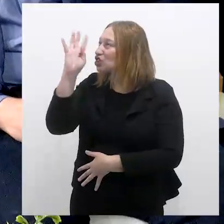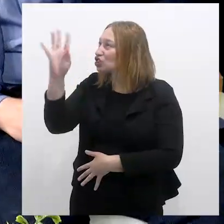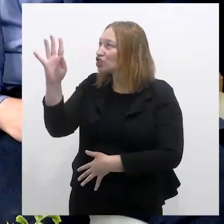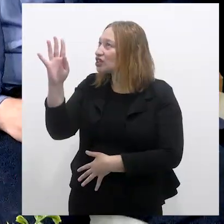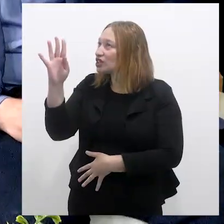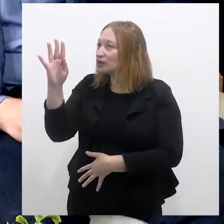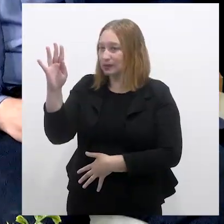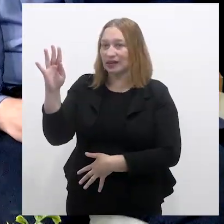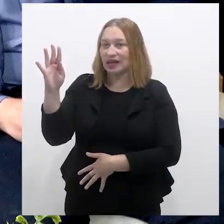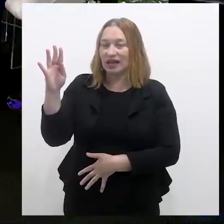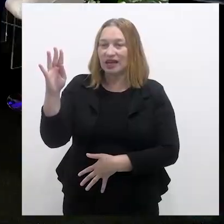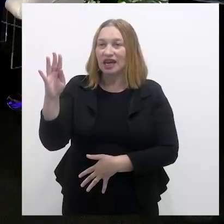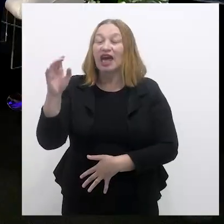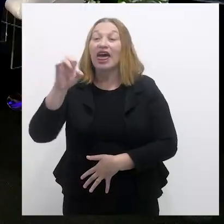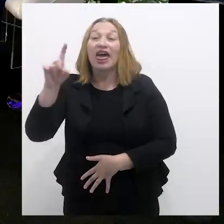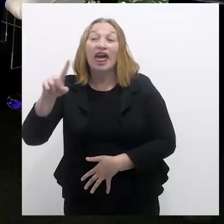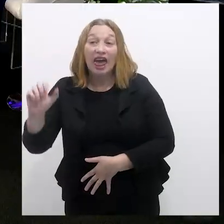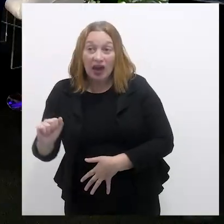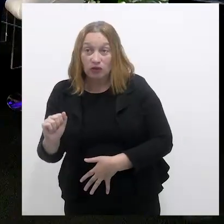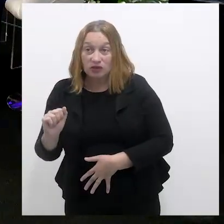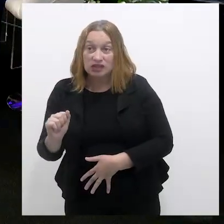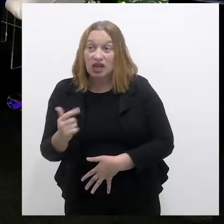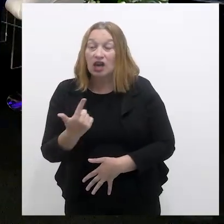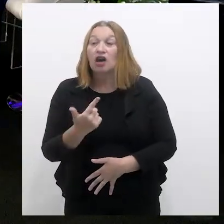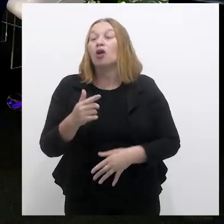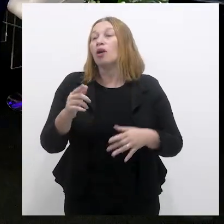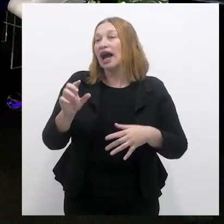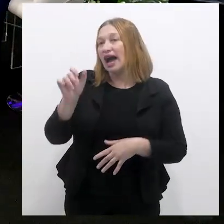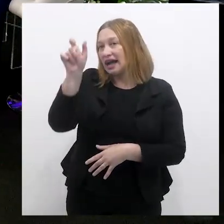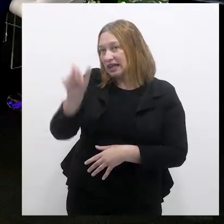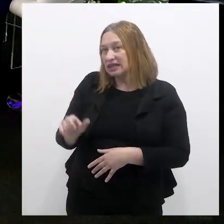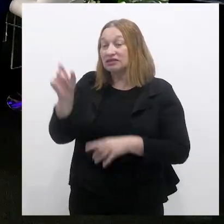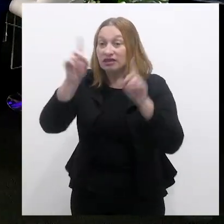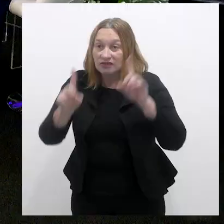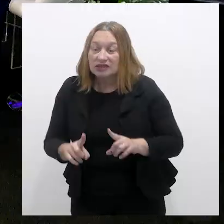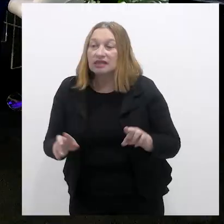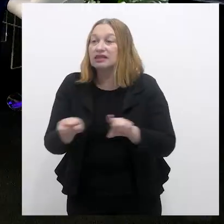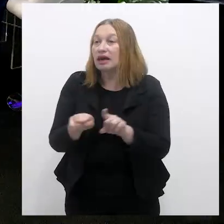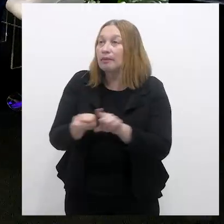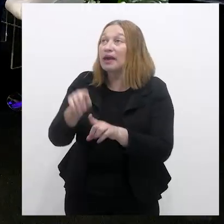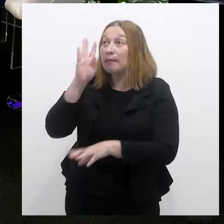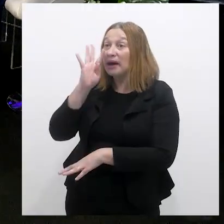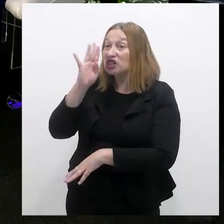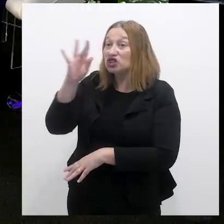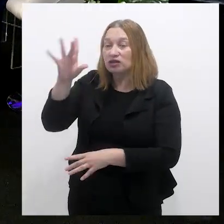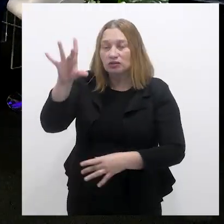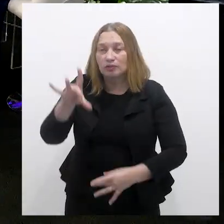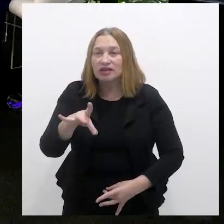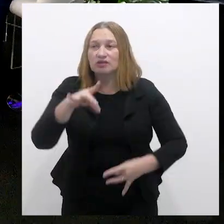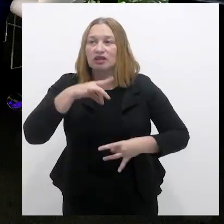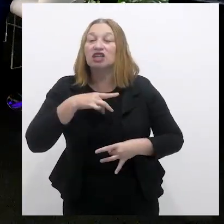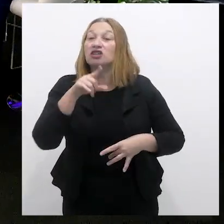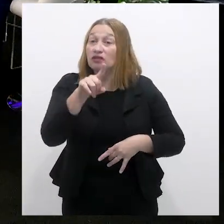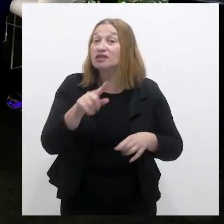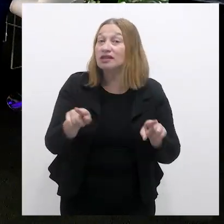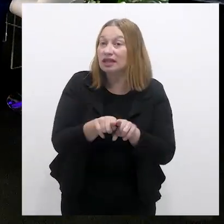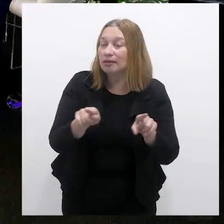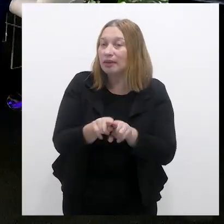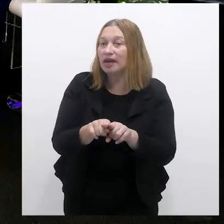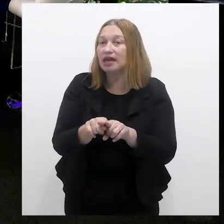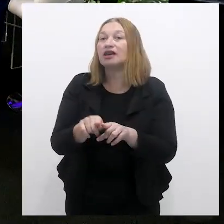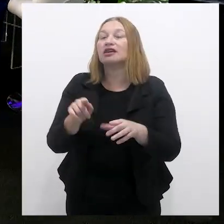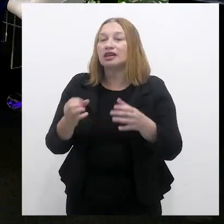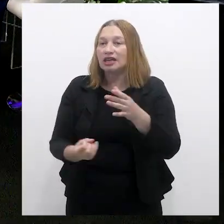Elza Soares, a criança autista ou com algum outro tipo de deficiência, isso é muito interessante também. E você faz